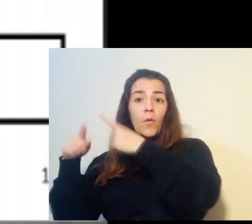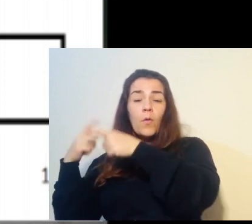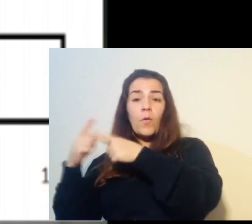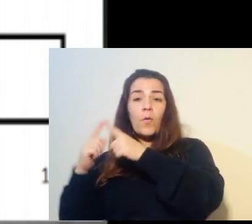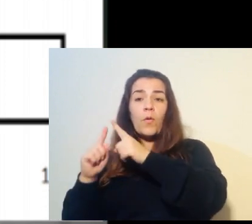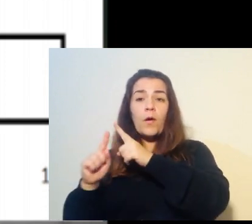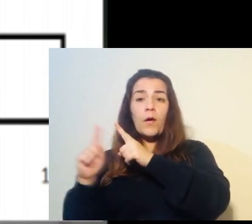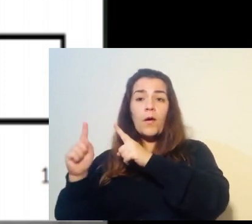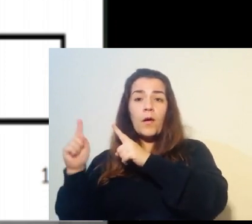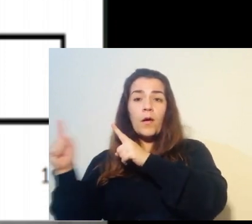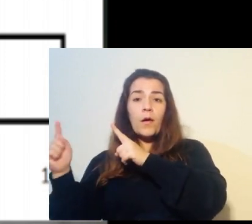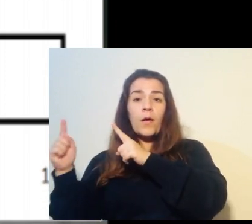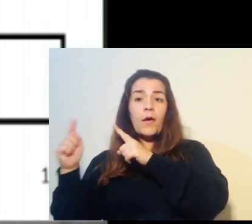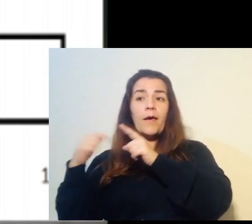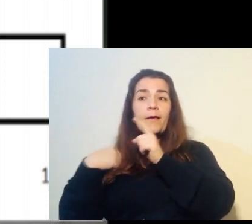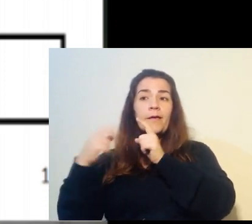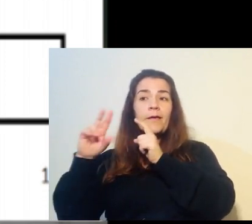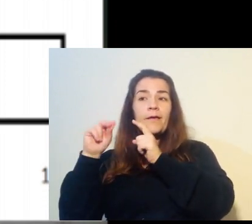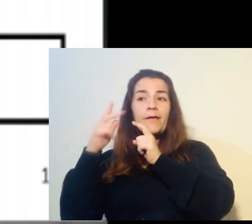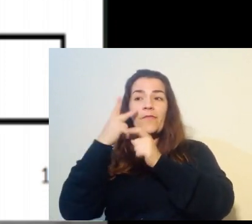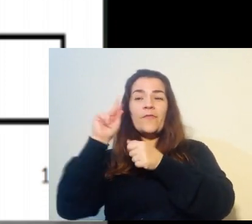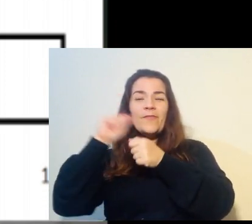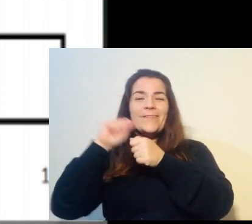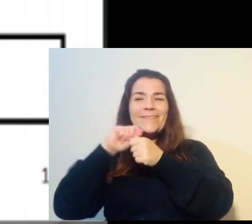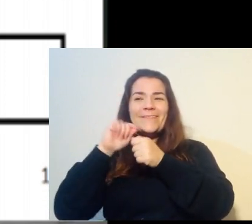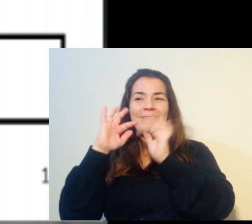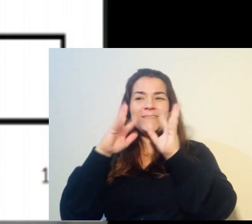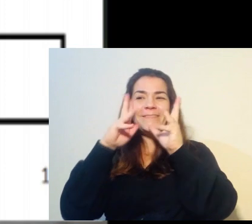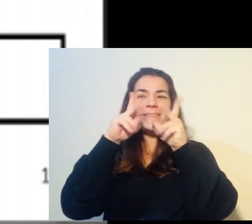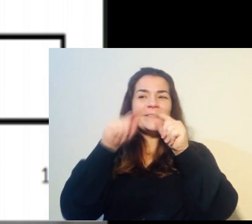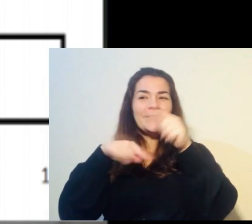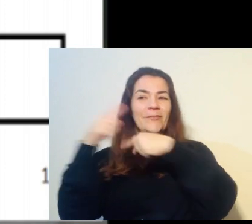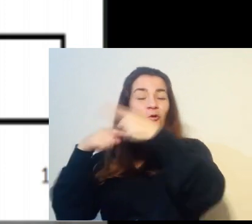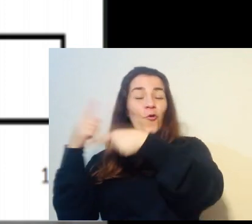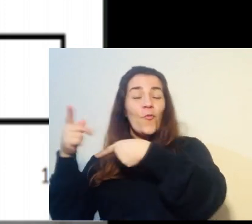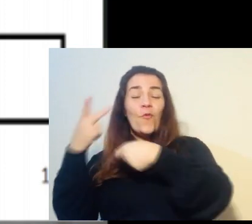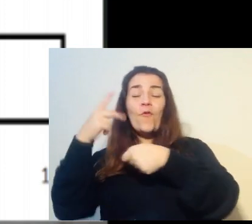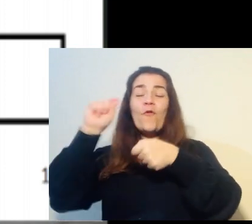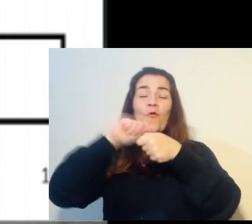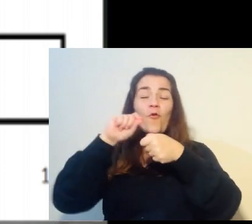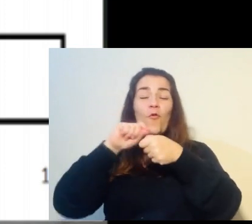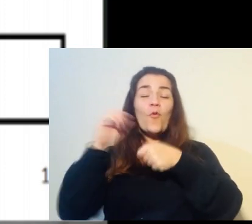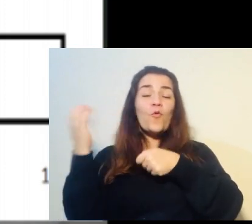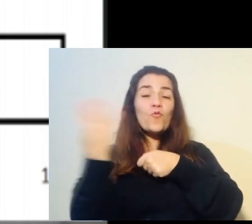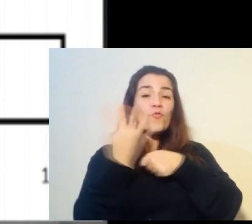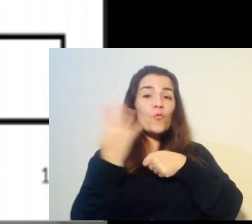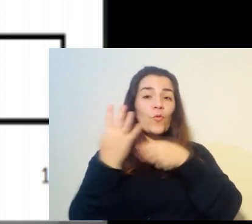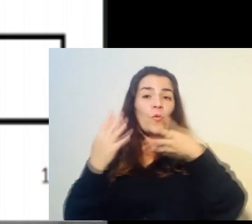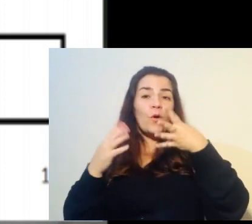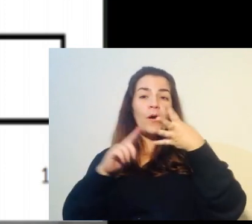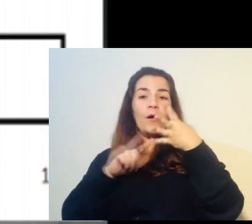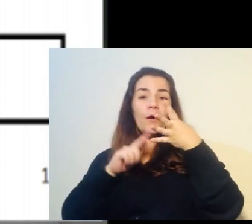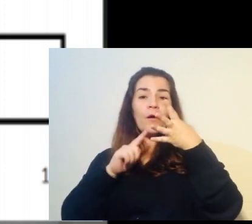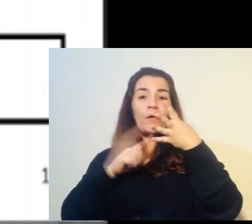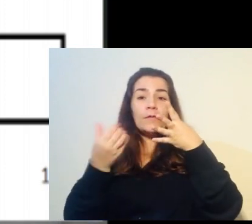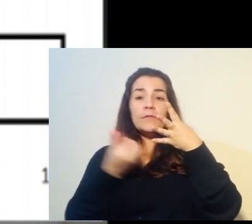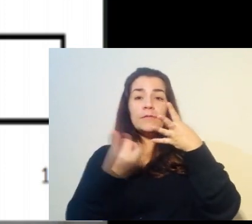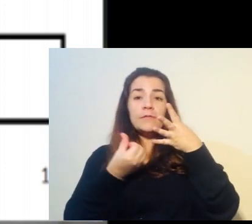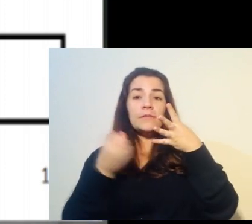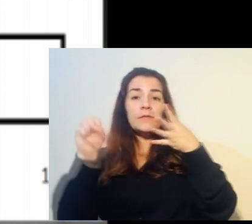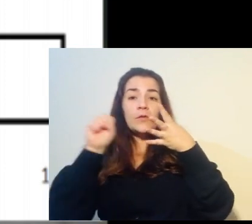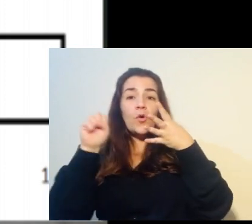58%, e vou colar, achei que ia lembrar de todos. Depois o nosso quarto furo é